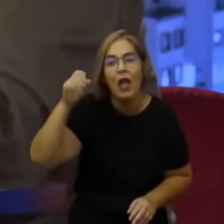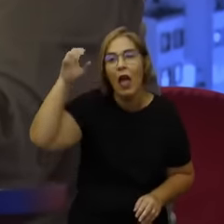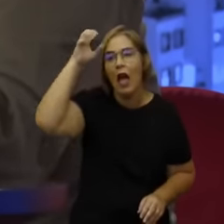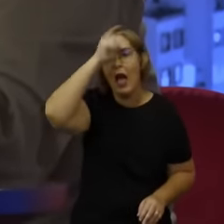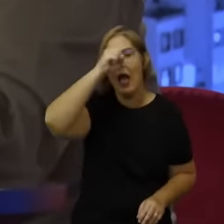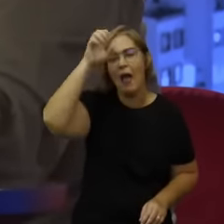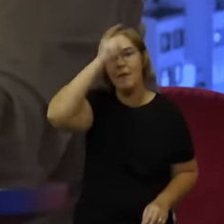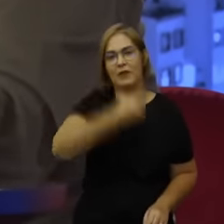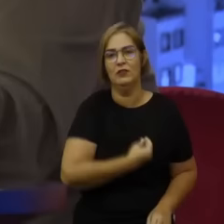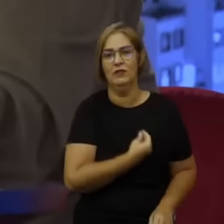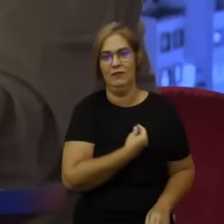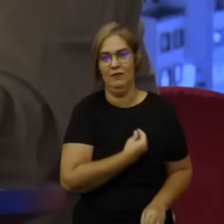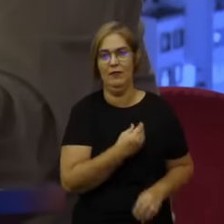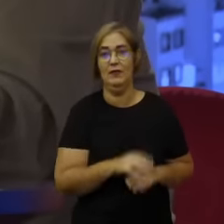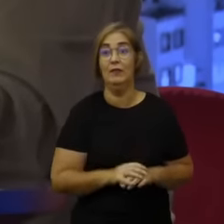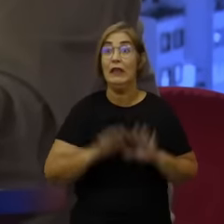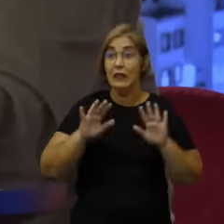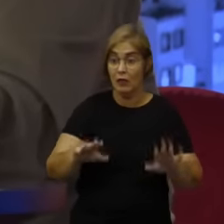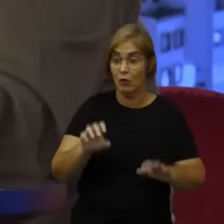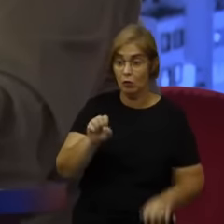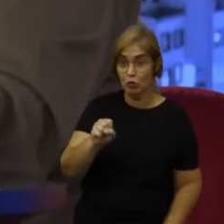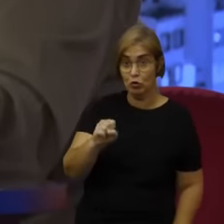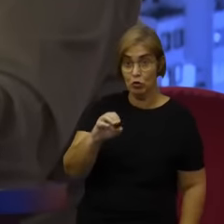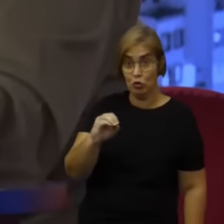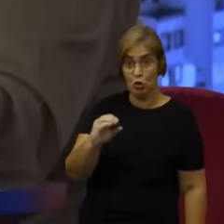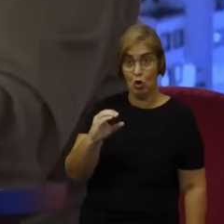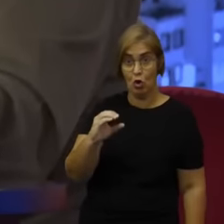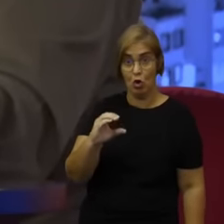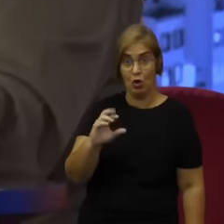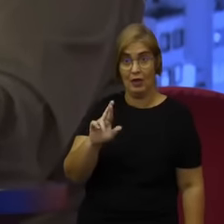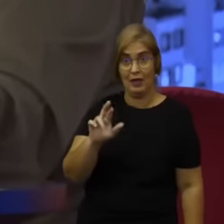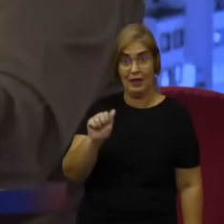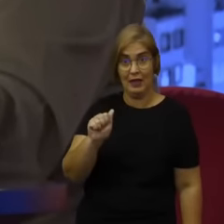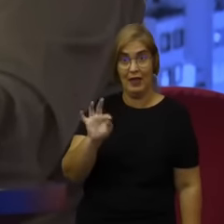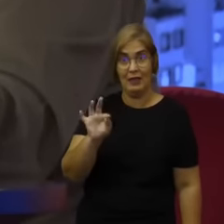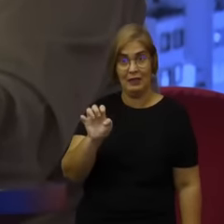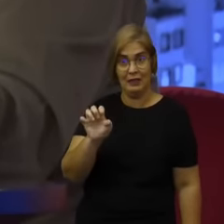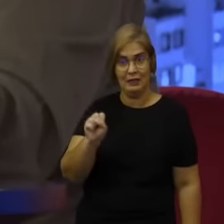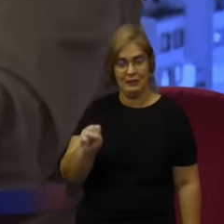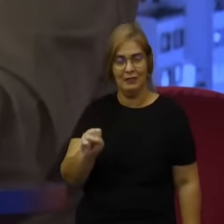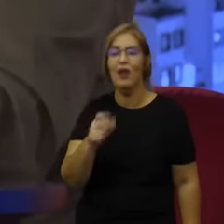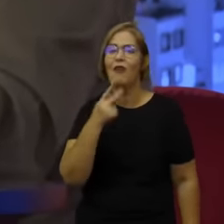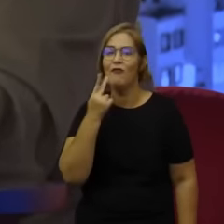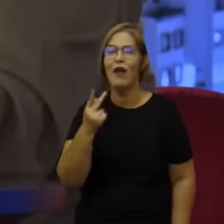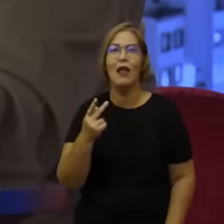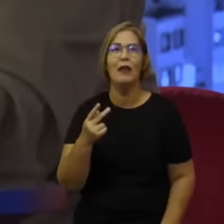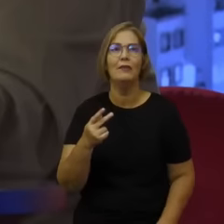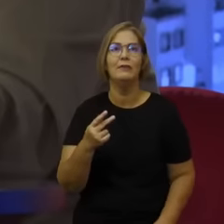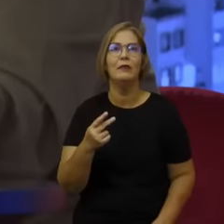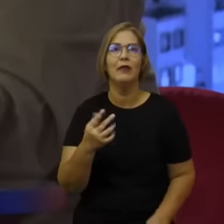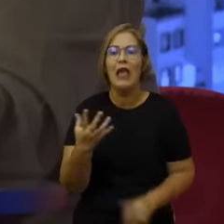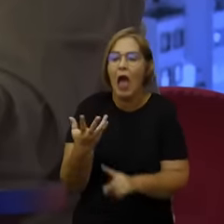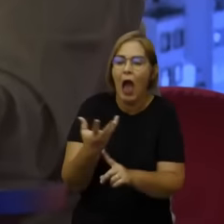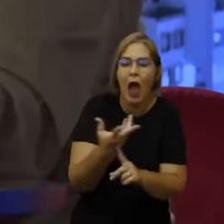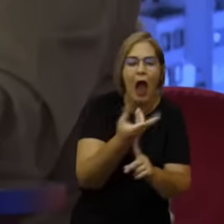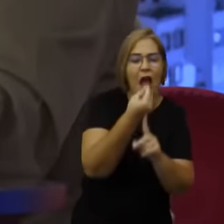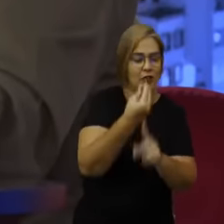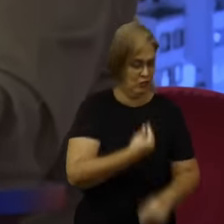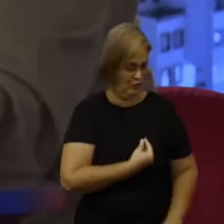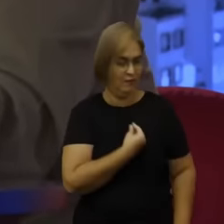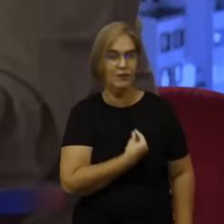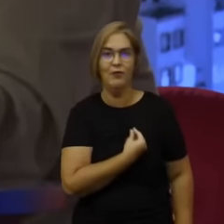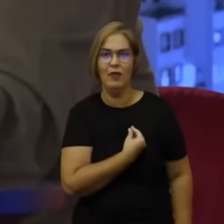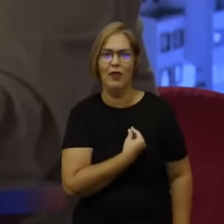Sócrates, ele vai pensar justamente numa arte de viver, não é? Quer dizer, que que é essa arte? Nós vamos produzir uma